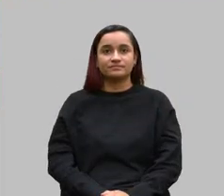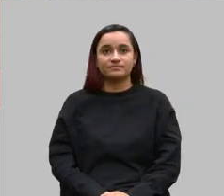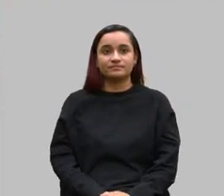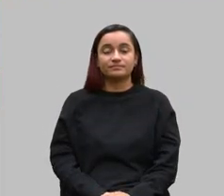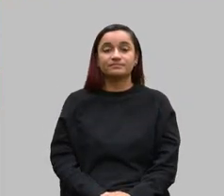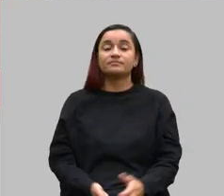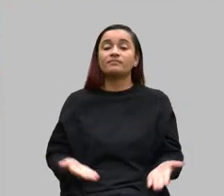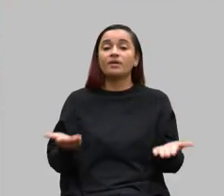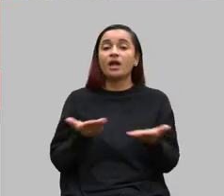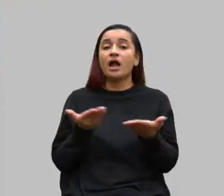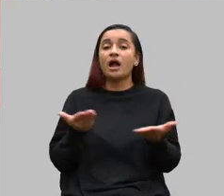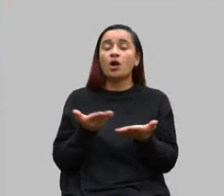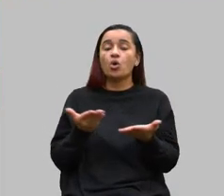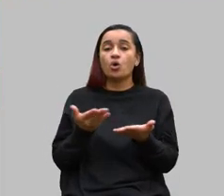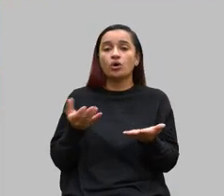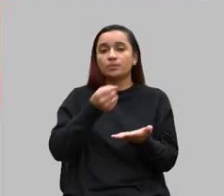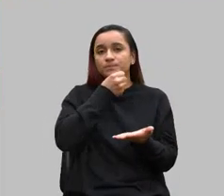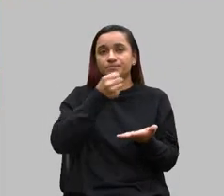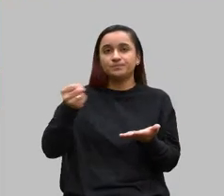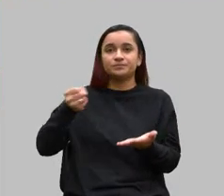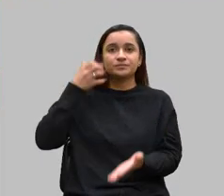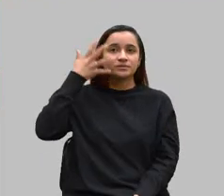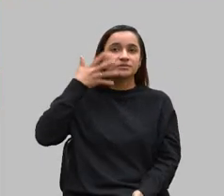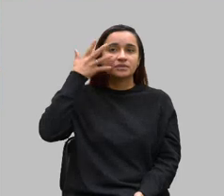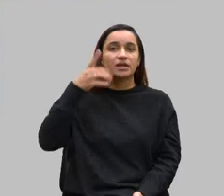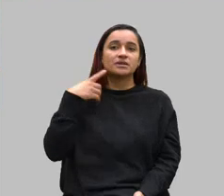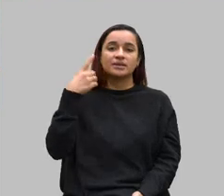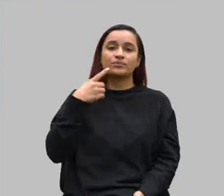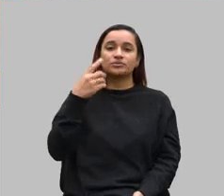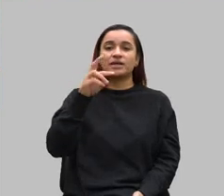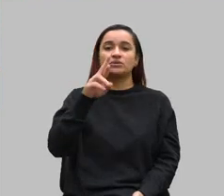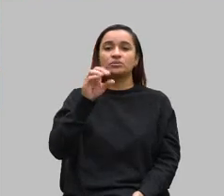ouviremos nesse momento Deputado Roberto